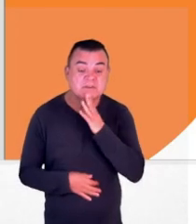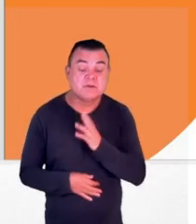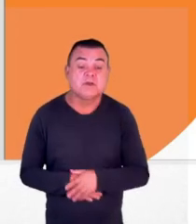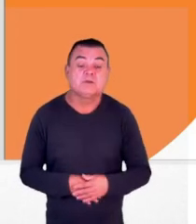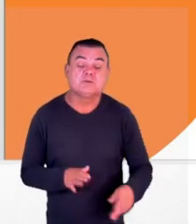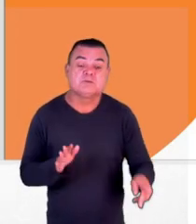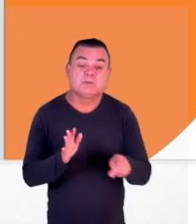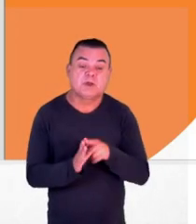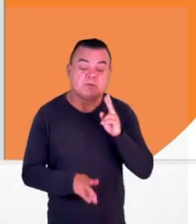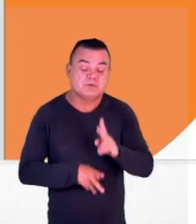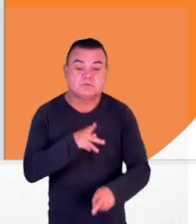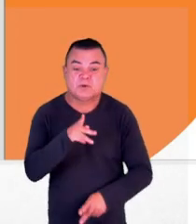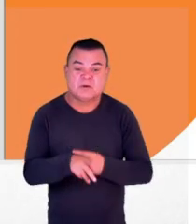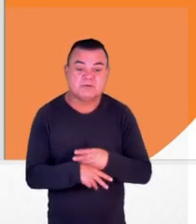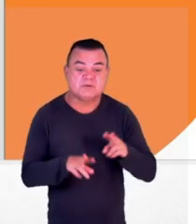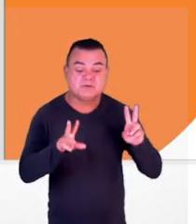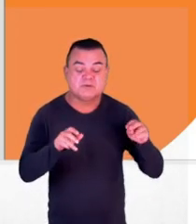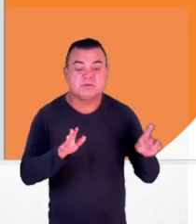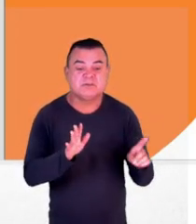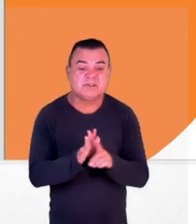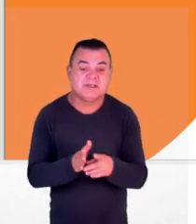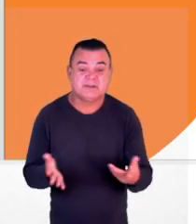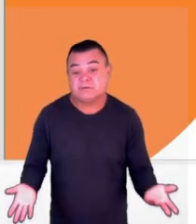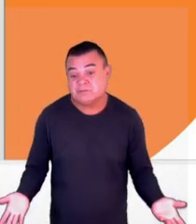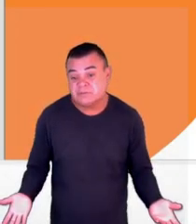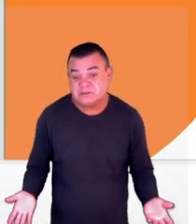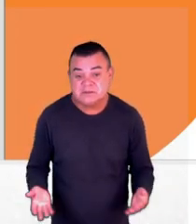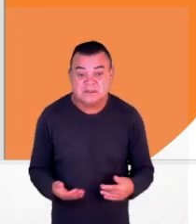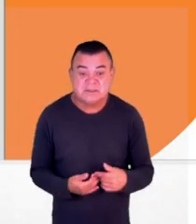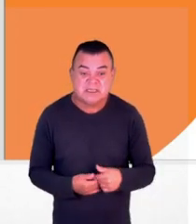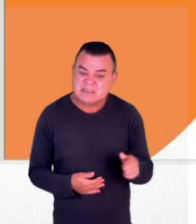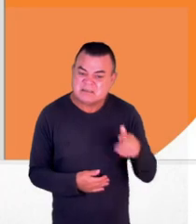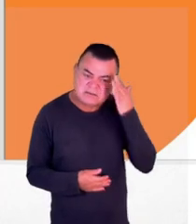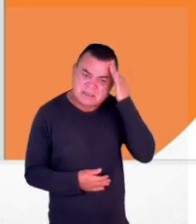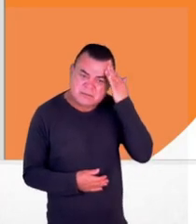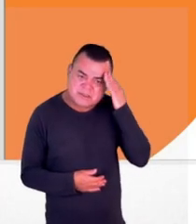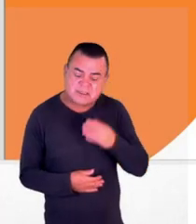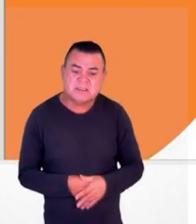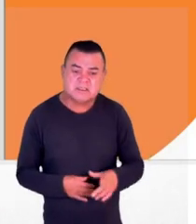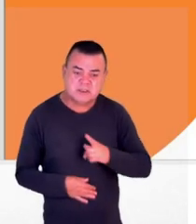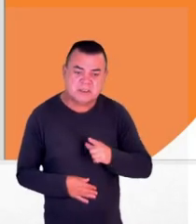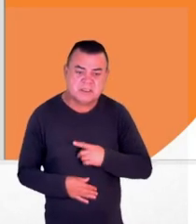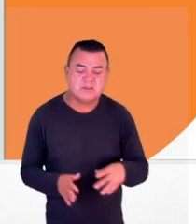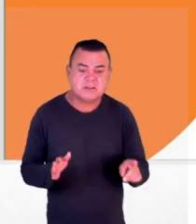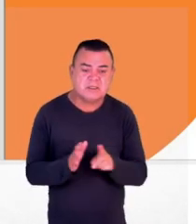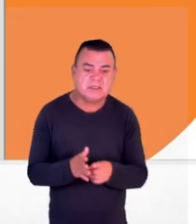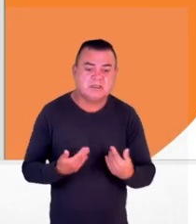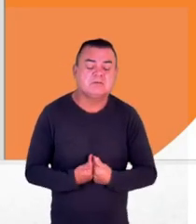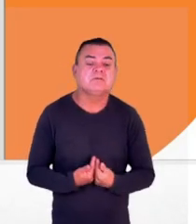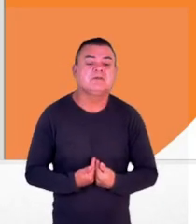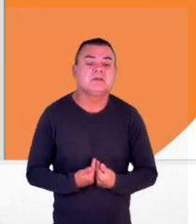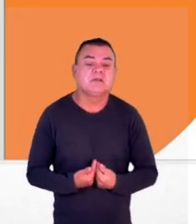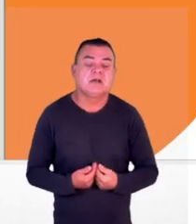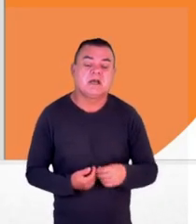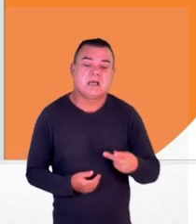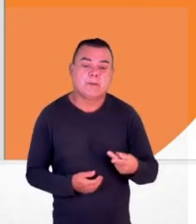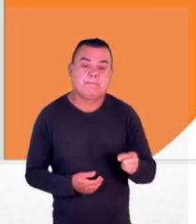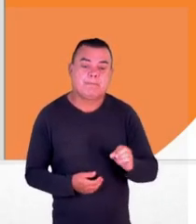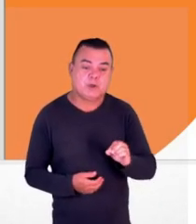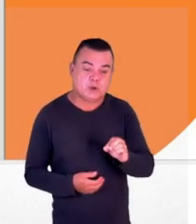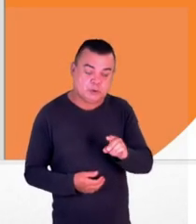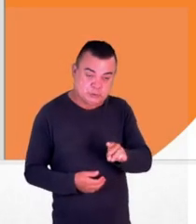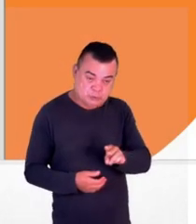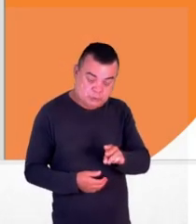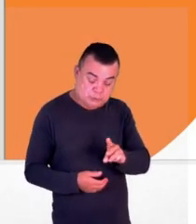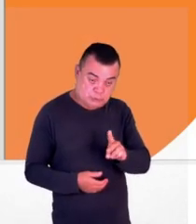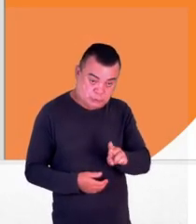esse direito não sabia que ele podia vender a sua produção né pra sua escolinha né ou paraa própria saúde indígena né Tem